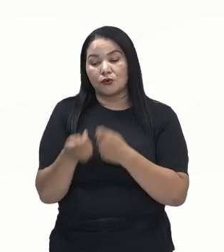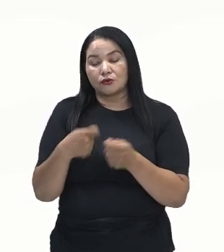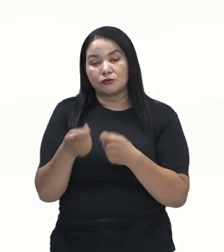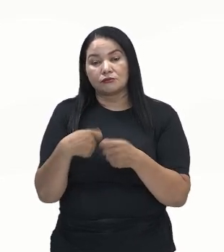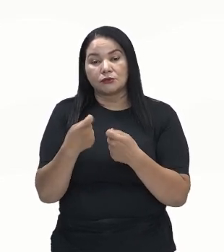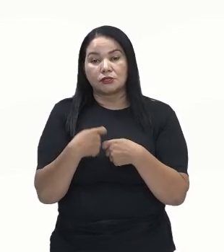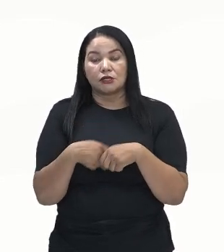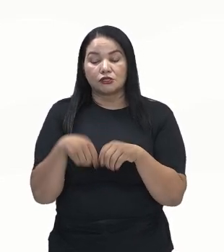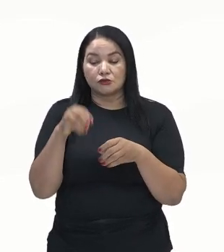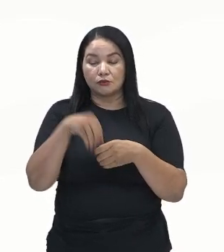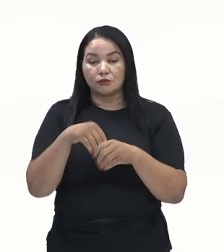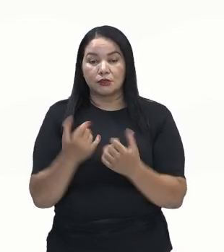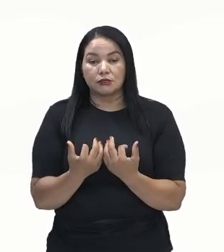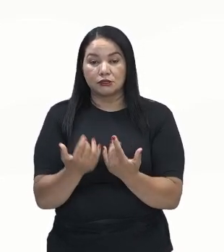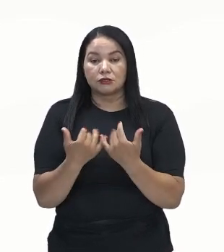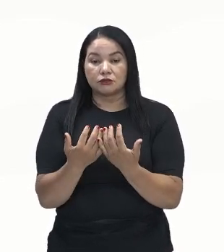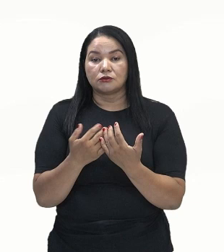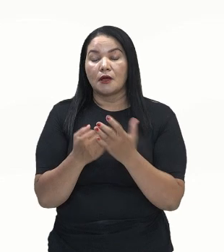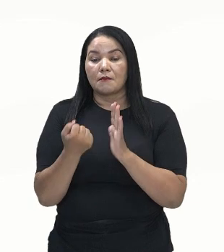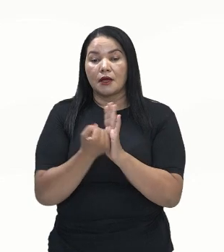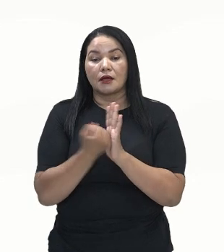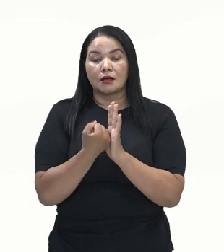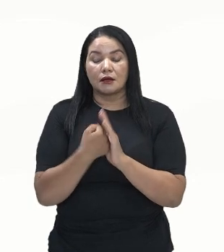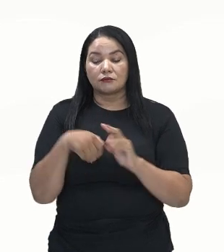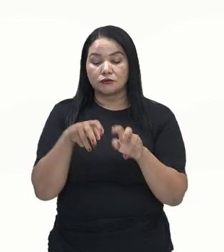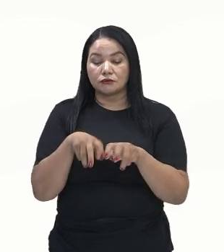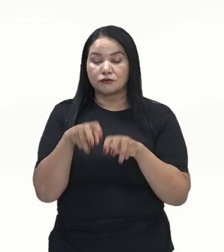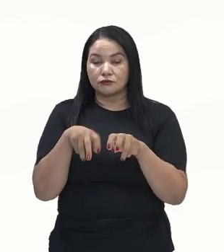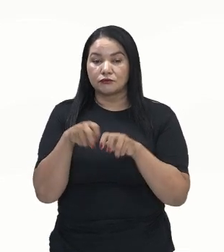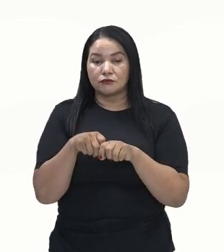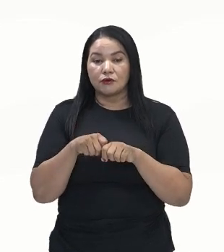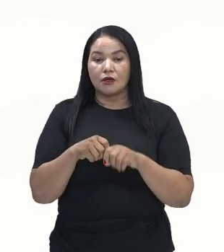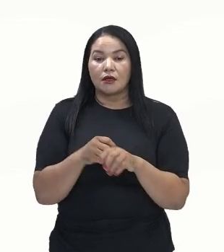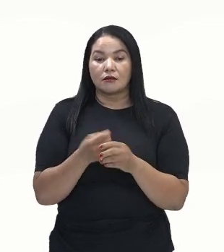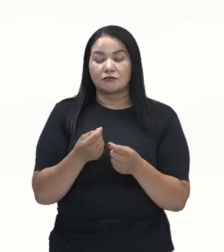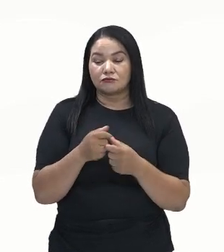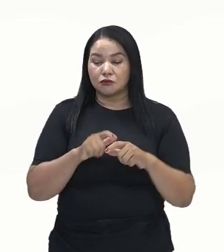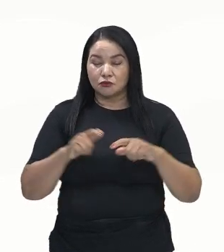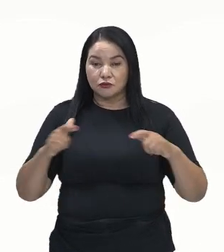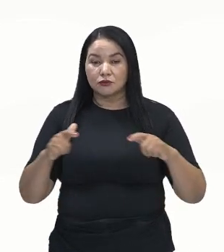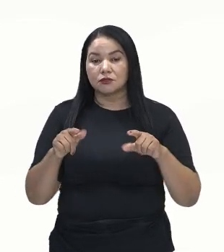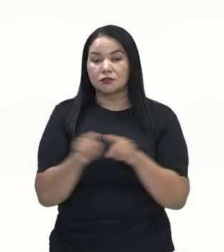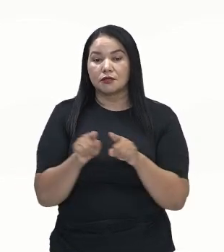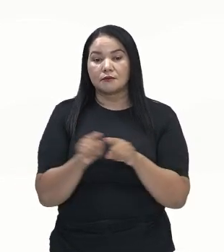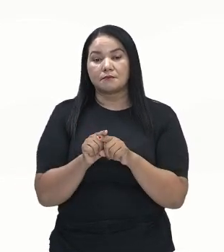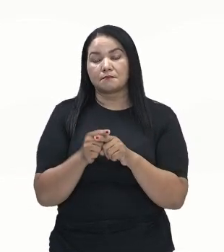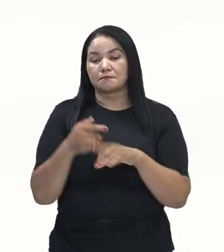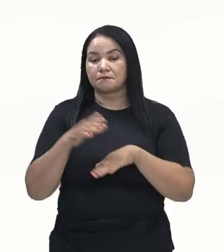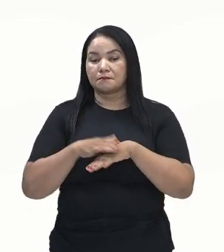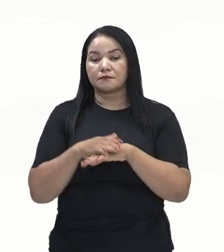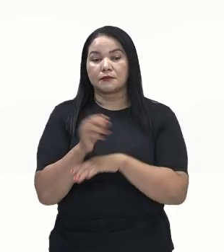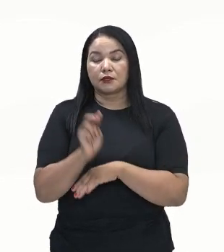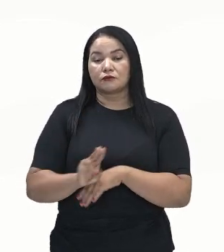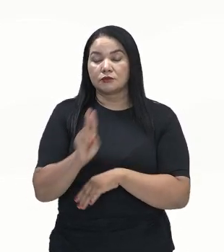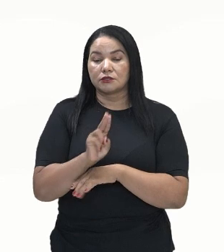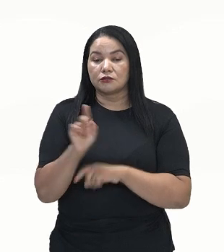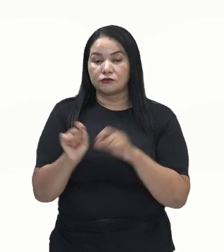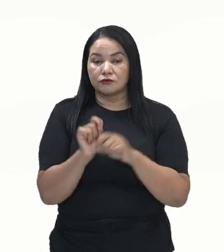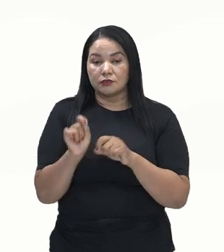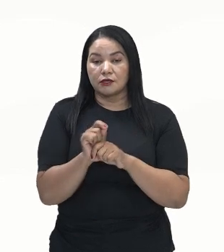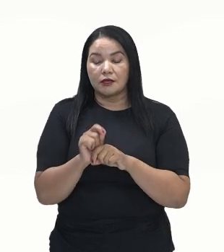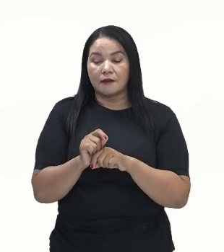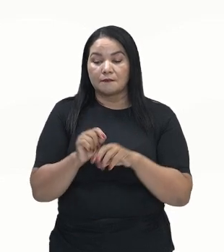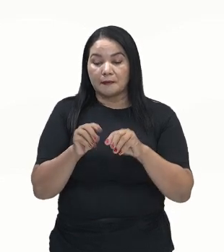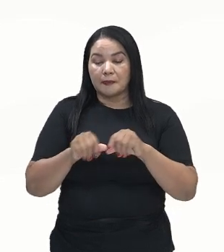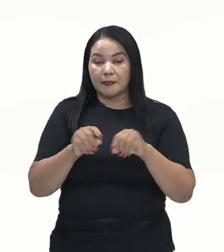plantation, marcada pela produção agrícola em larga escala e monocultora, utilizando grandes áreas